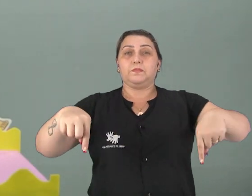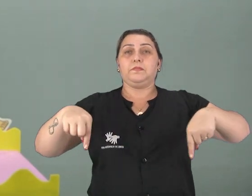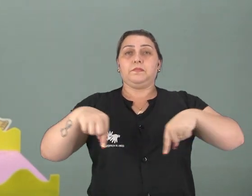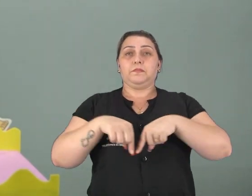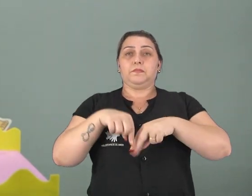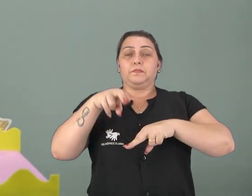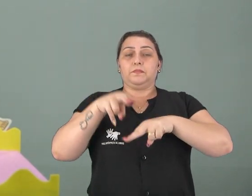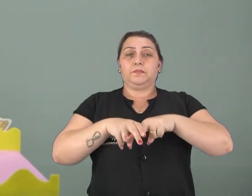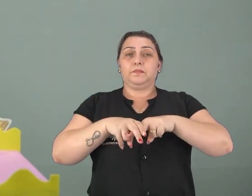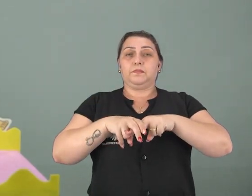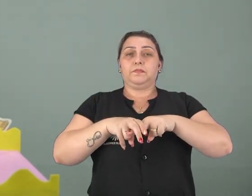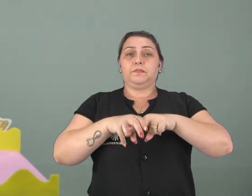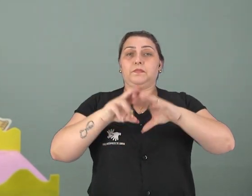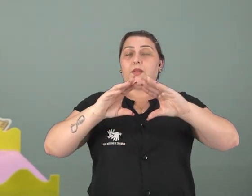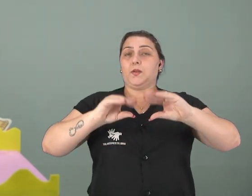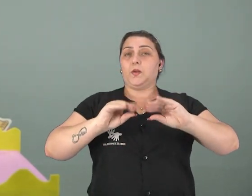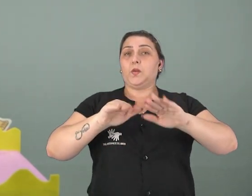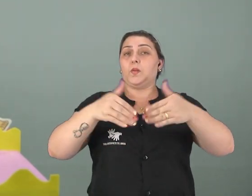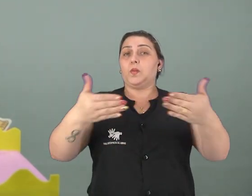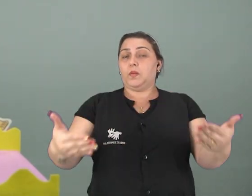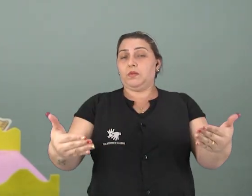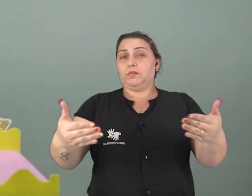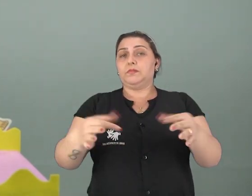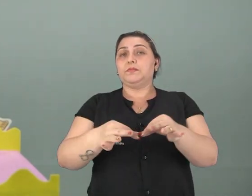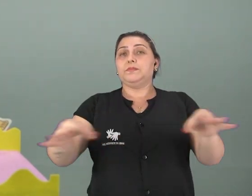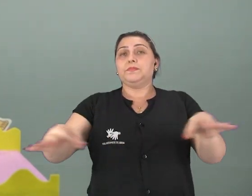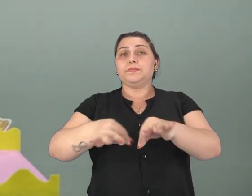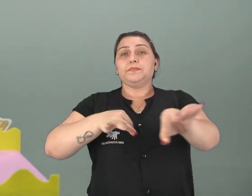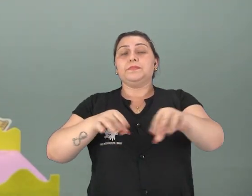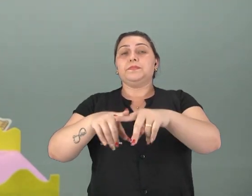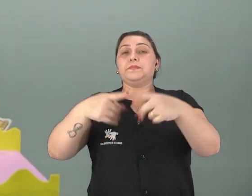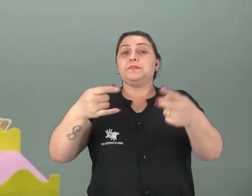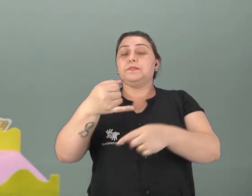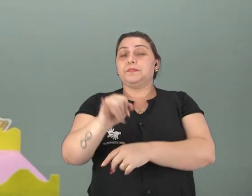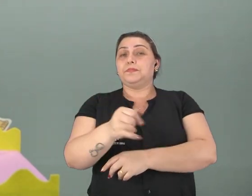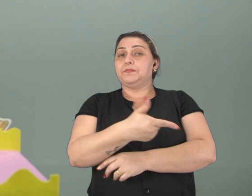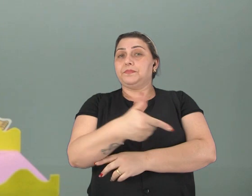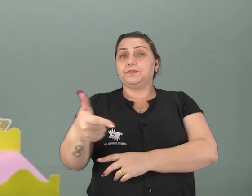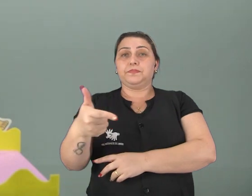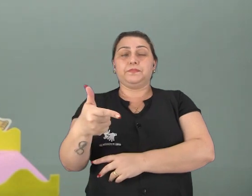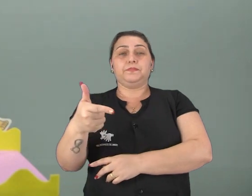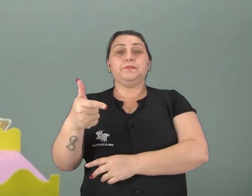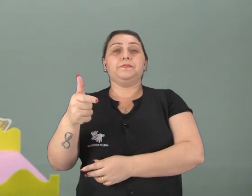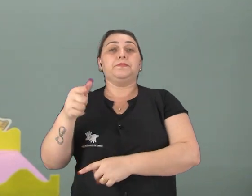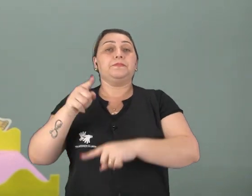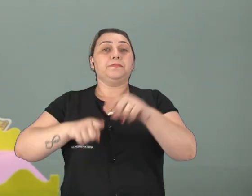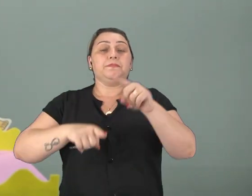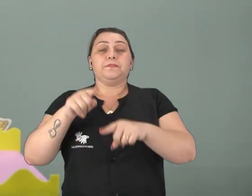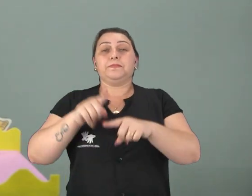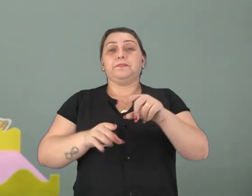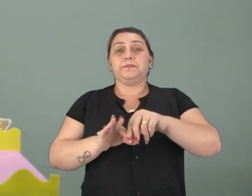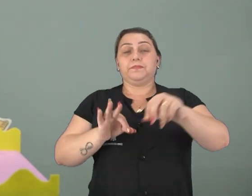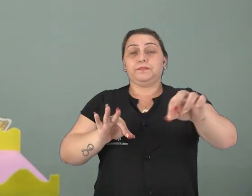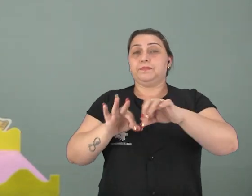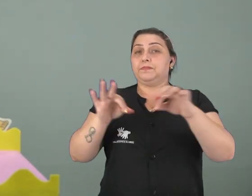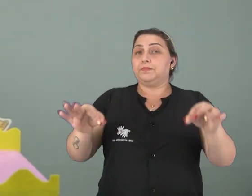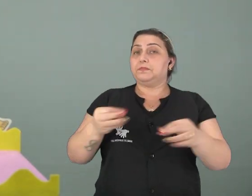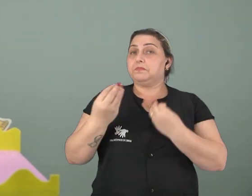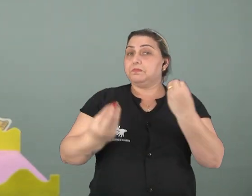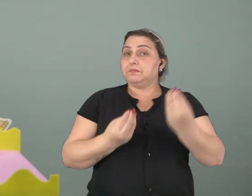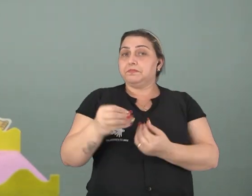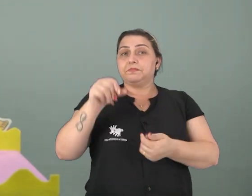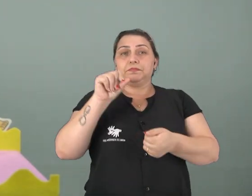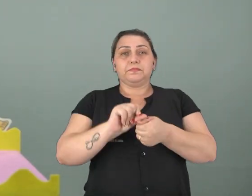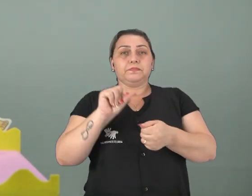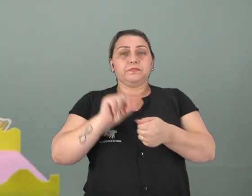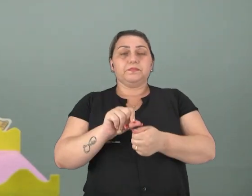quer saber qual a medida da sua sala. Mas e se você não tem nenhum instrumento de medida? Como que você